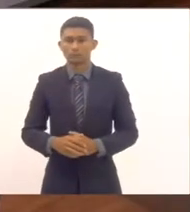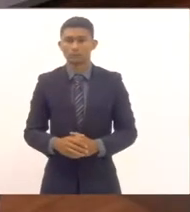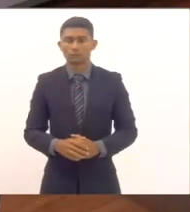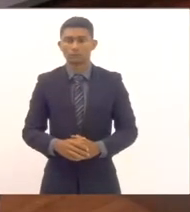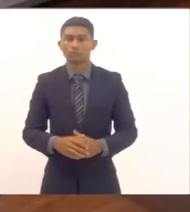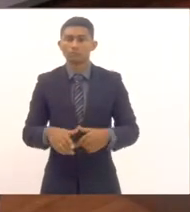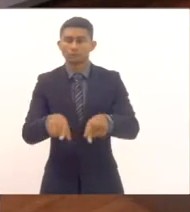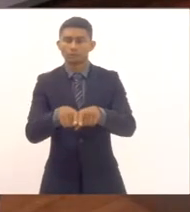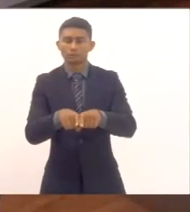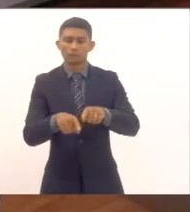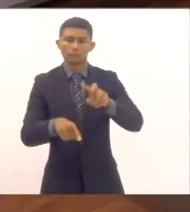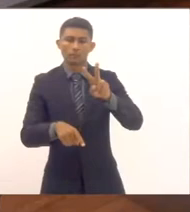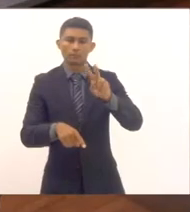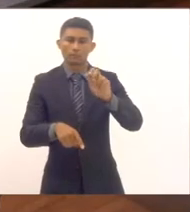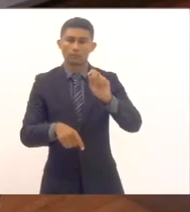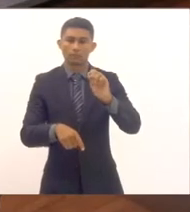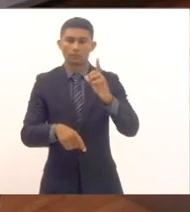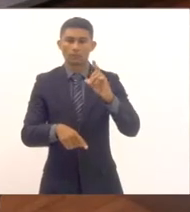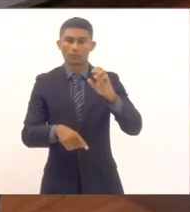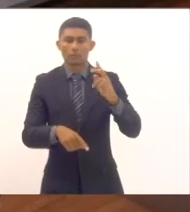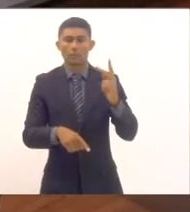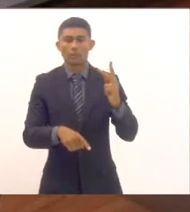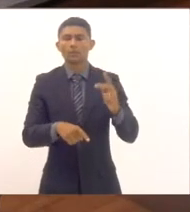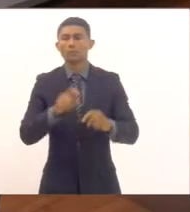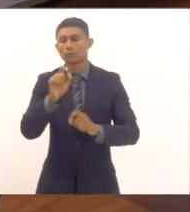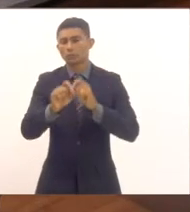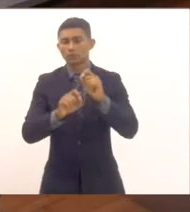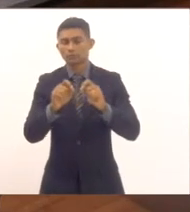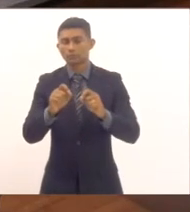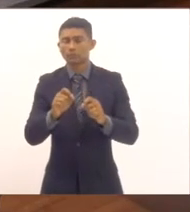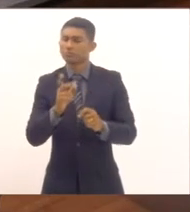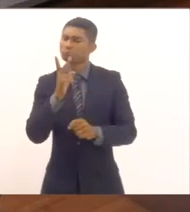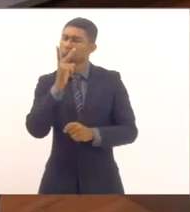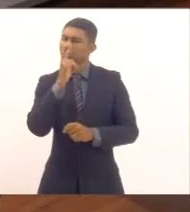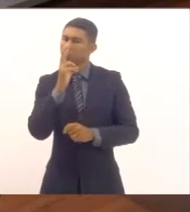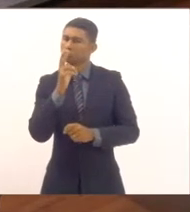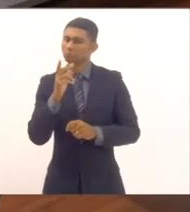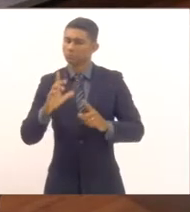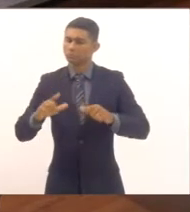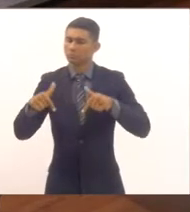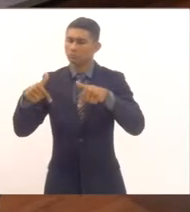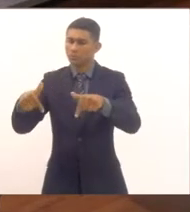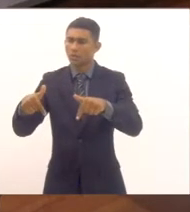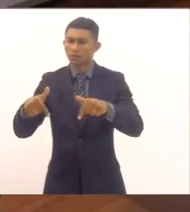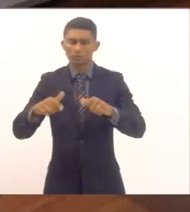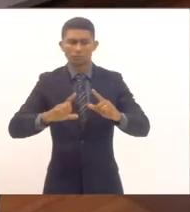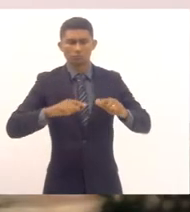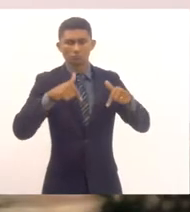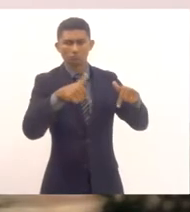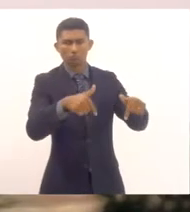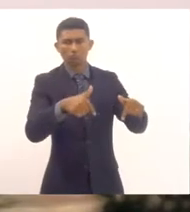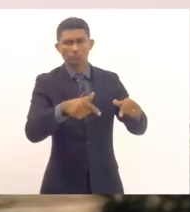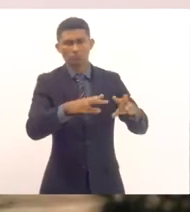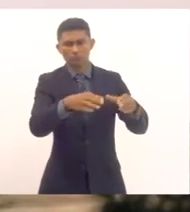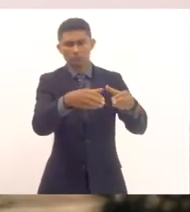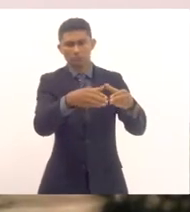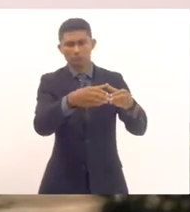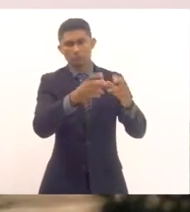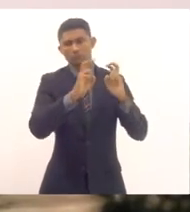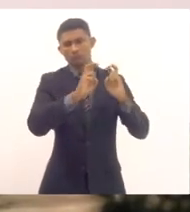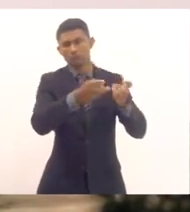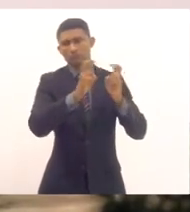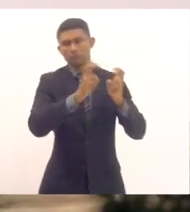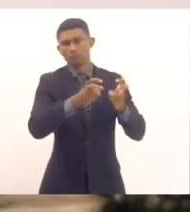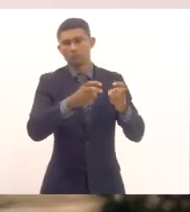deputado Valdete também que é o seguinte me paga o que essas ações que foram relatados aqui pelo grupamento ferro de Águia Eu não quero